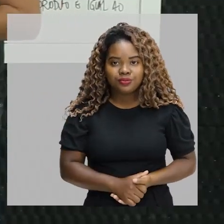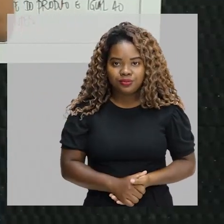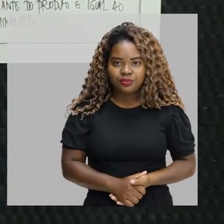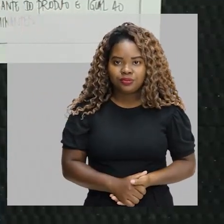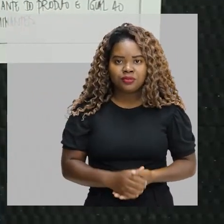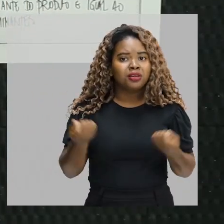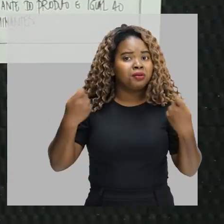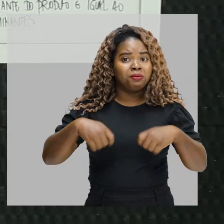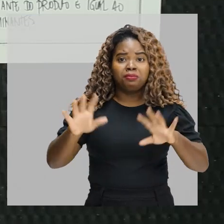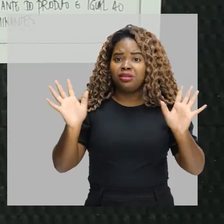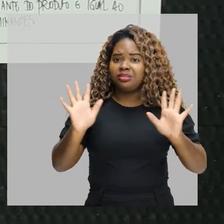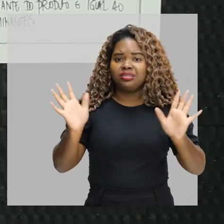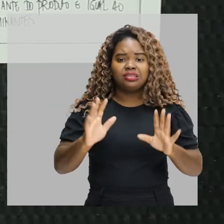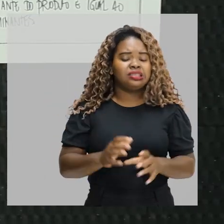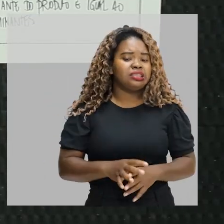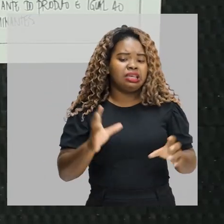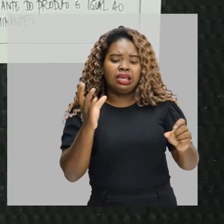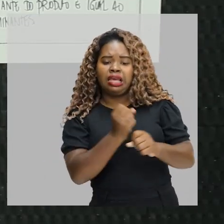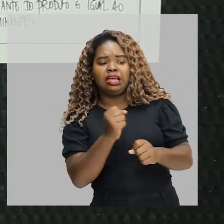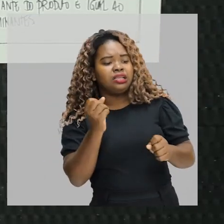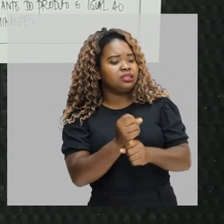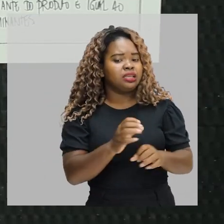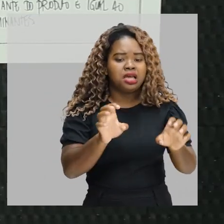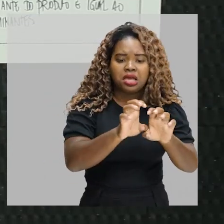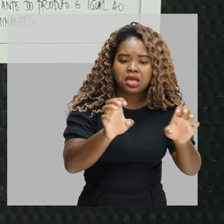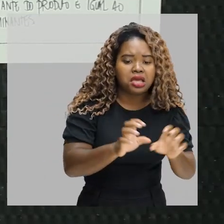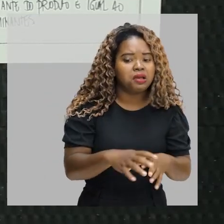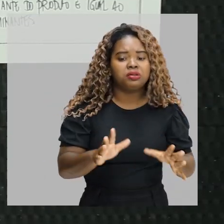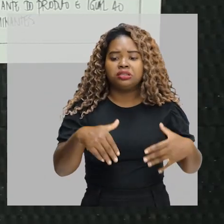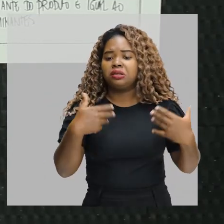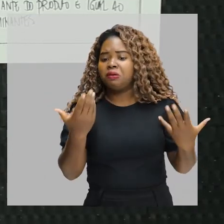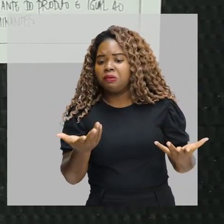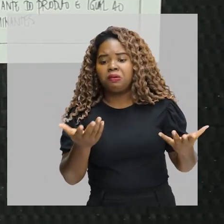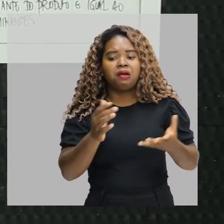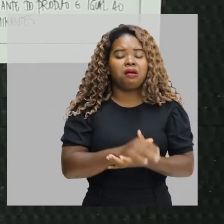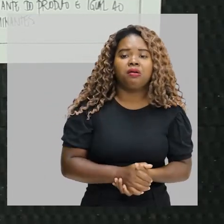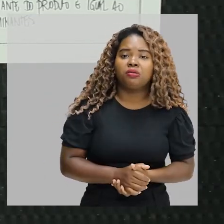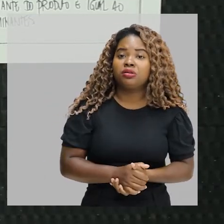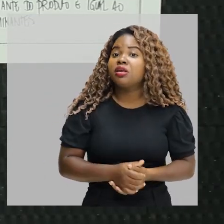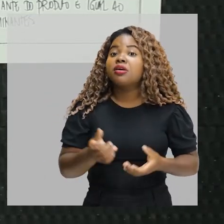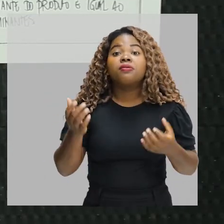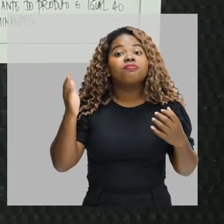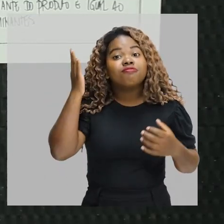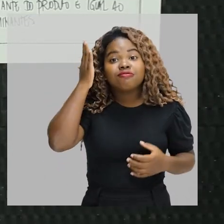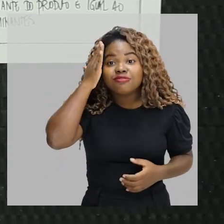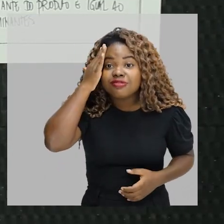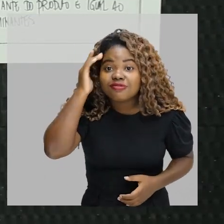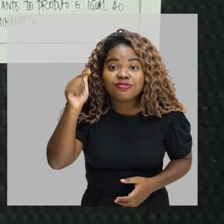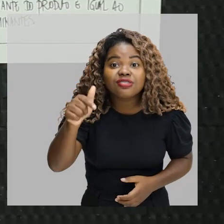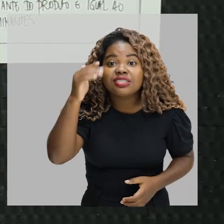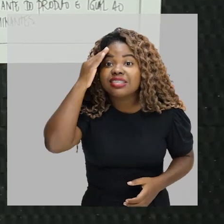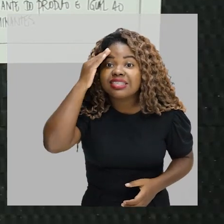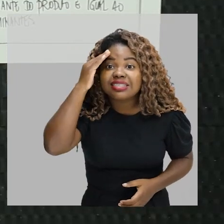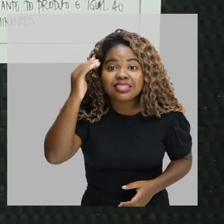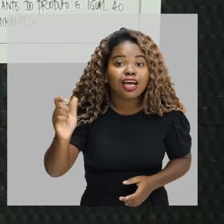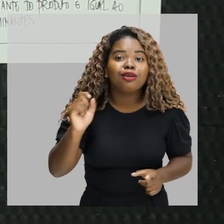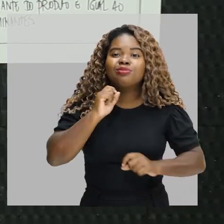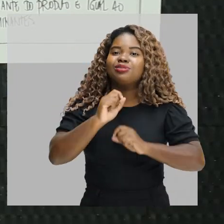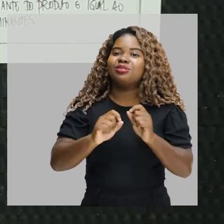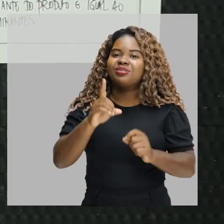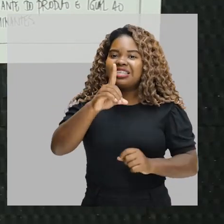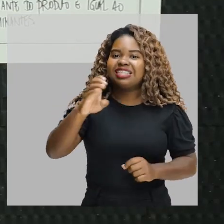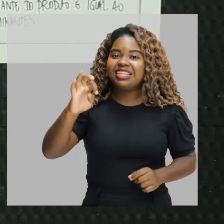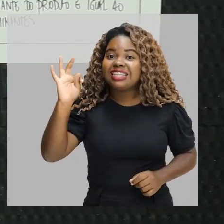Eu não vou precisar calcular o valor desse determinante. Ó. Eu já vou saber que o determinante